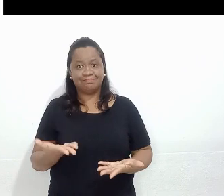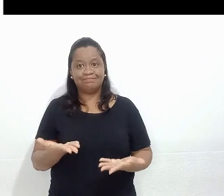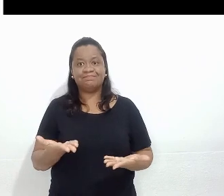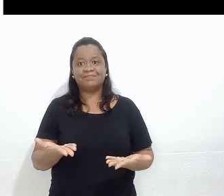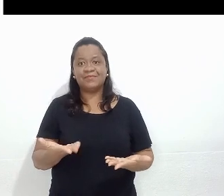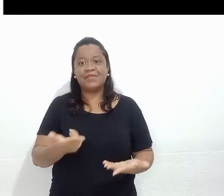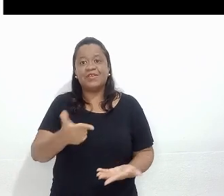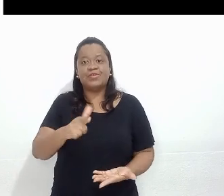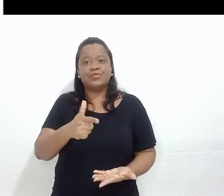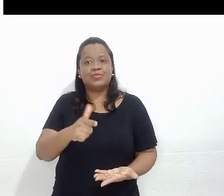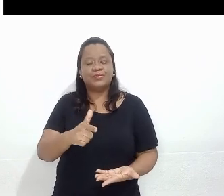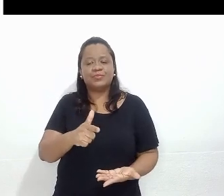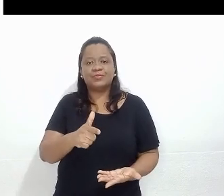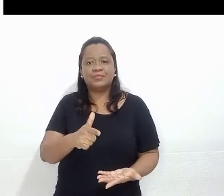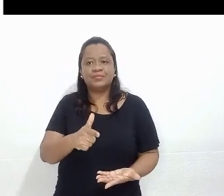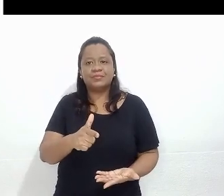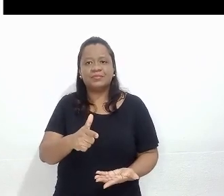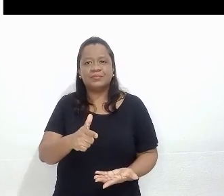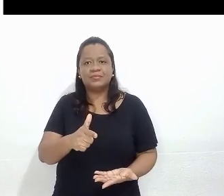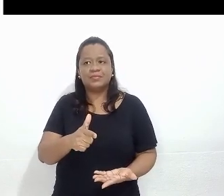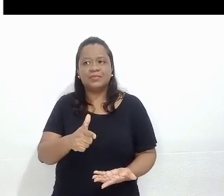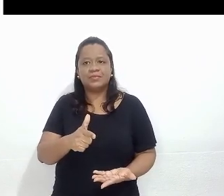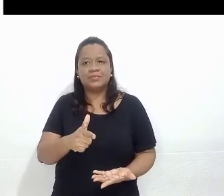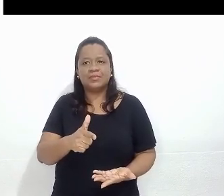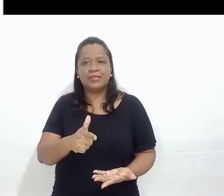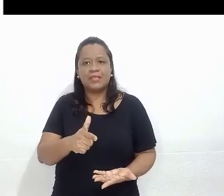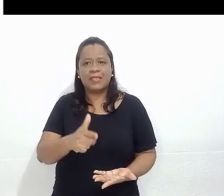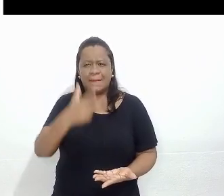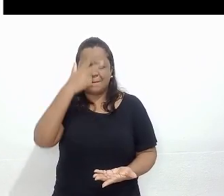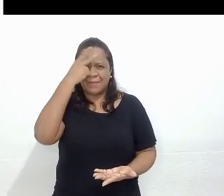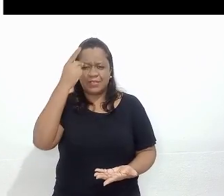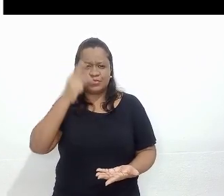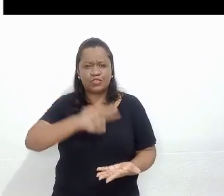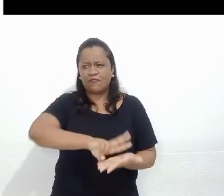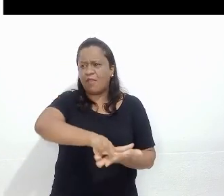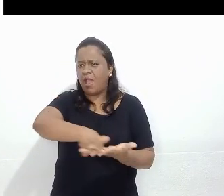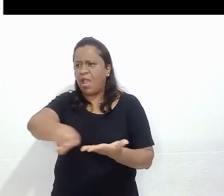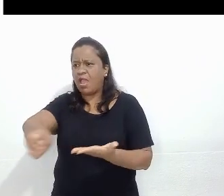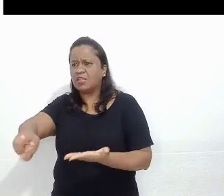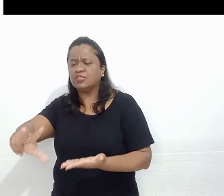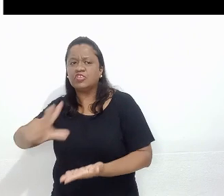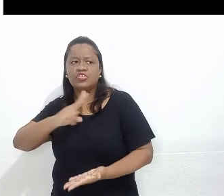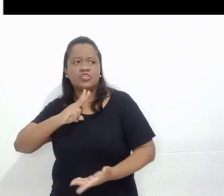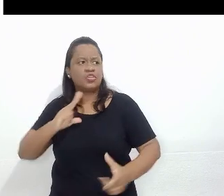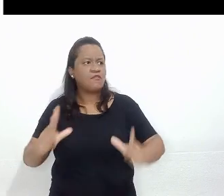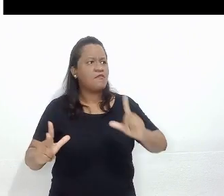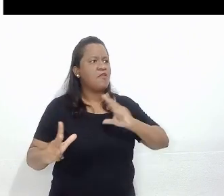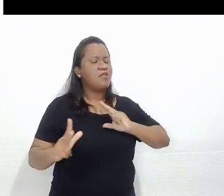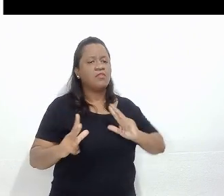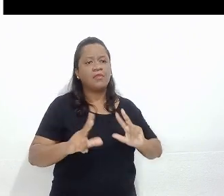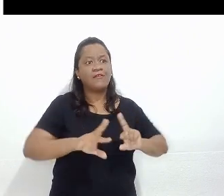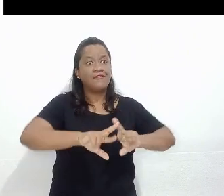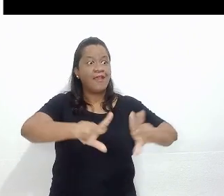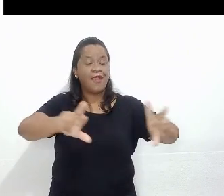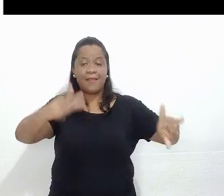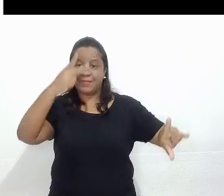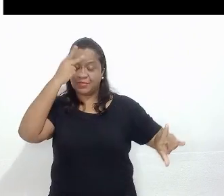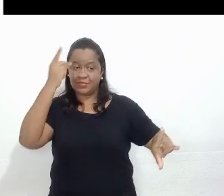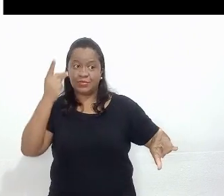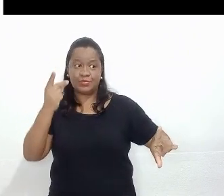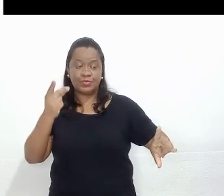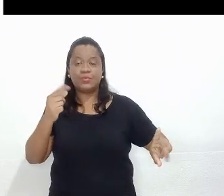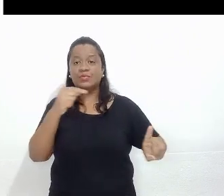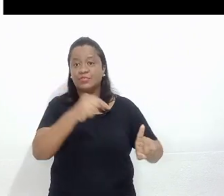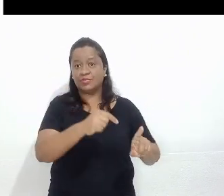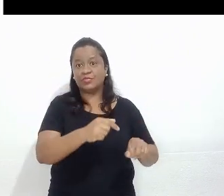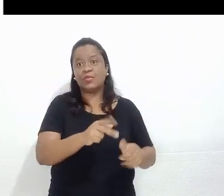não tem em pessoas individualmente, essas funções são ocupadas por várias pessoas, né? Mas elas são